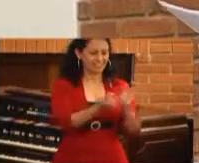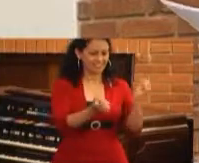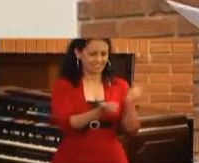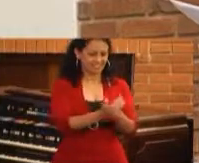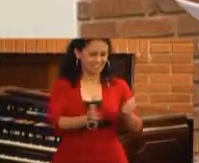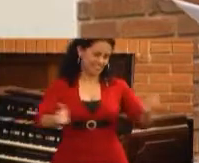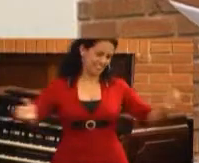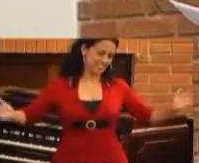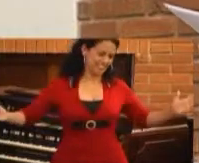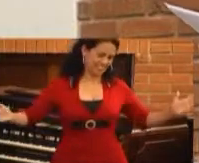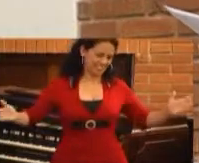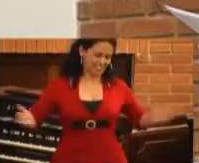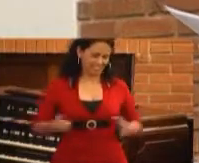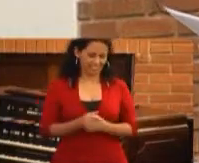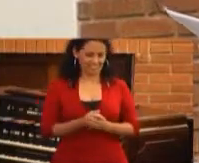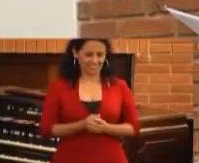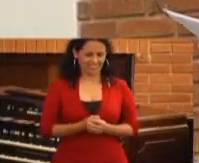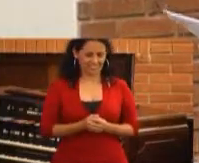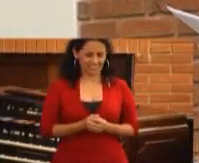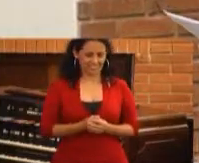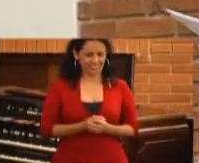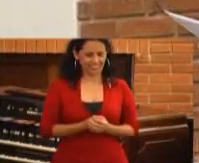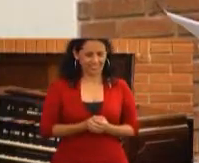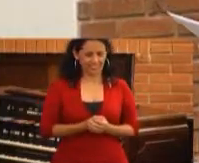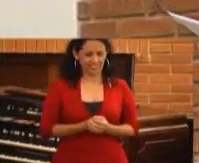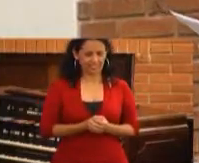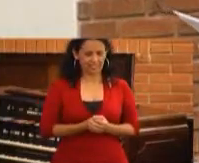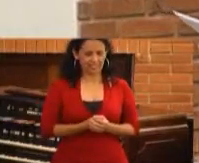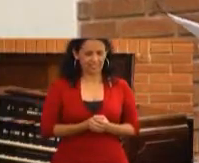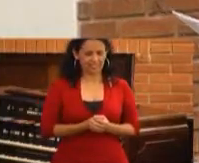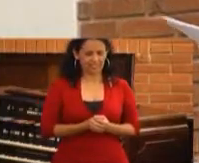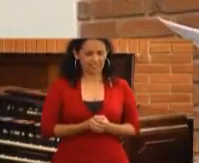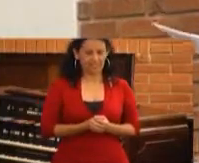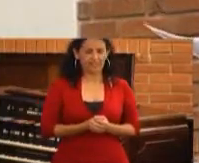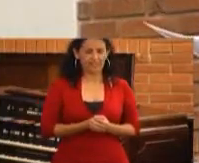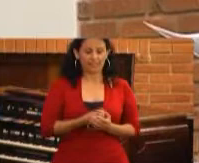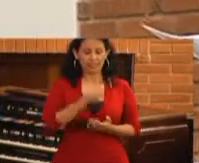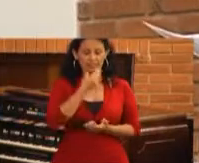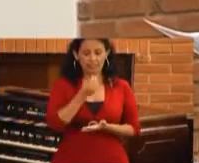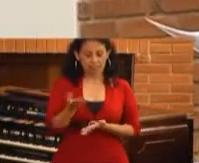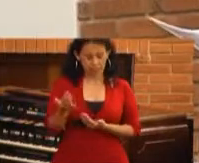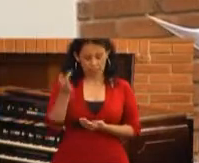Eu quero dizer, por que que ele tinha essa implicância com Paulo?